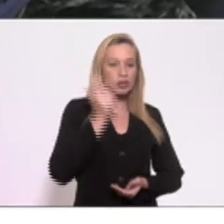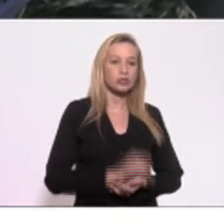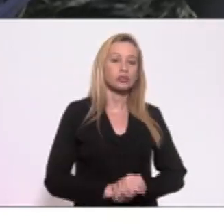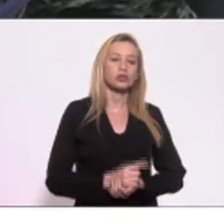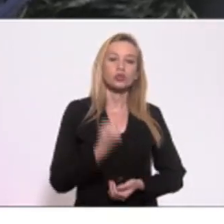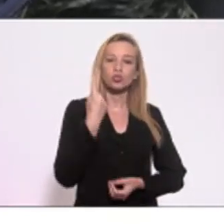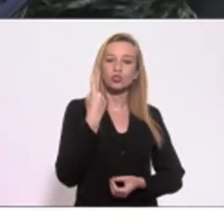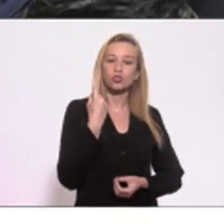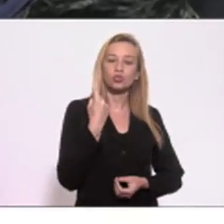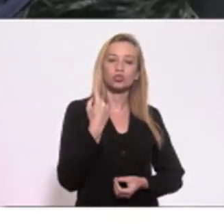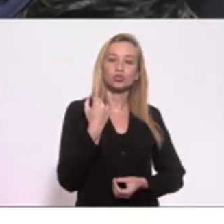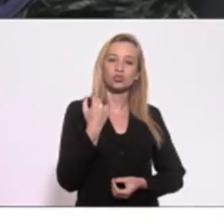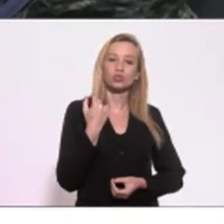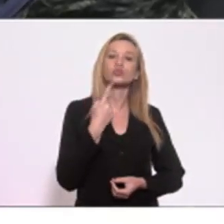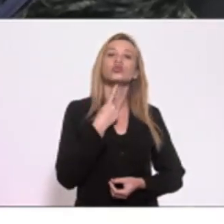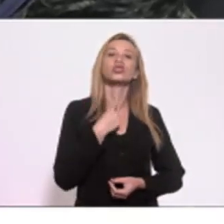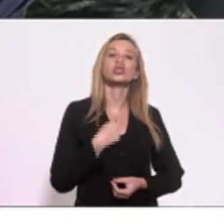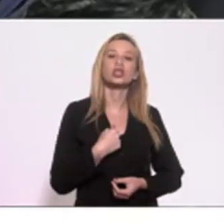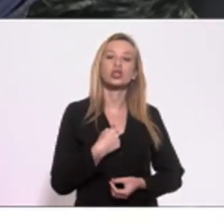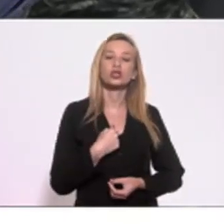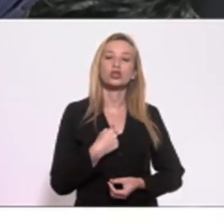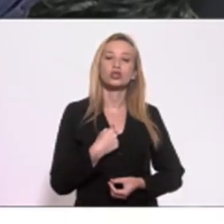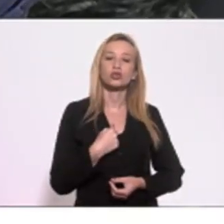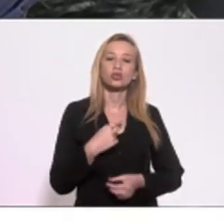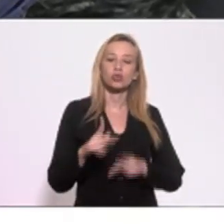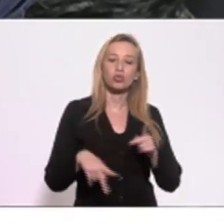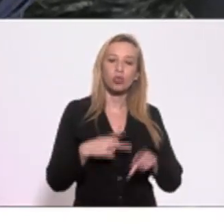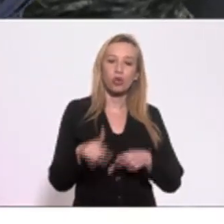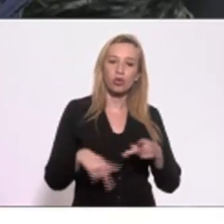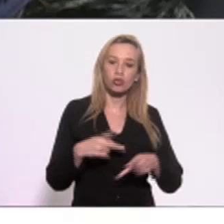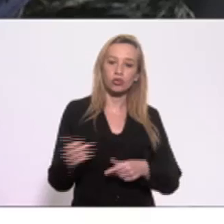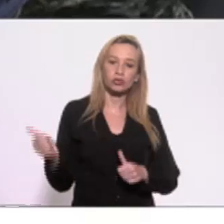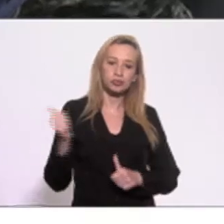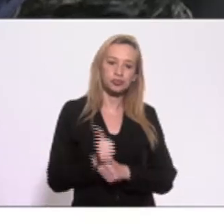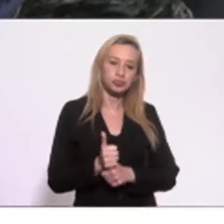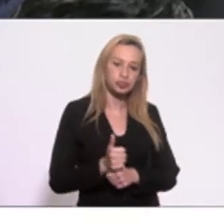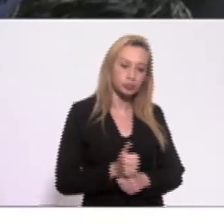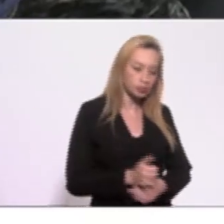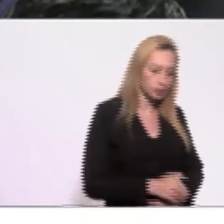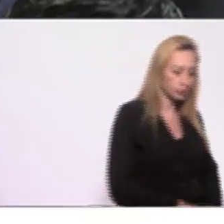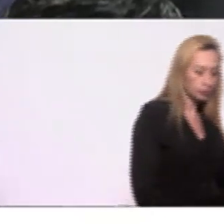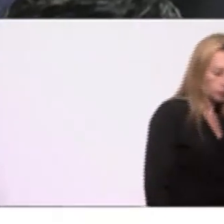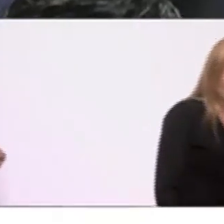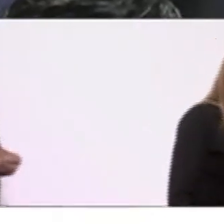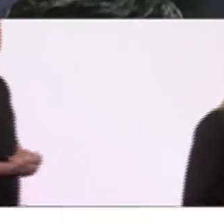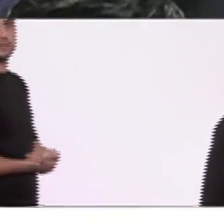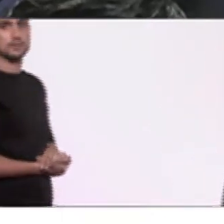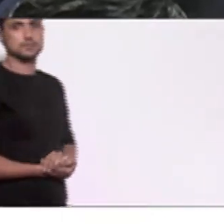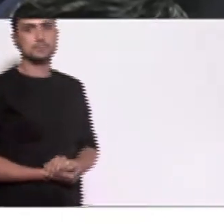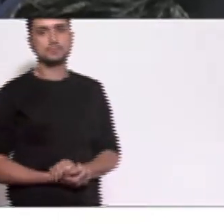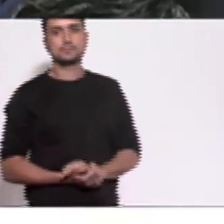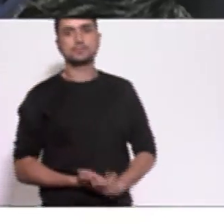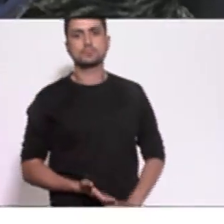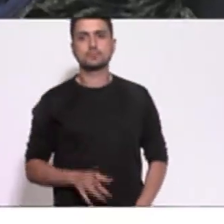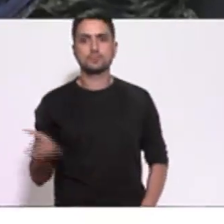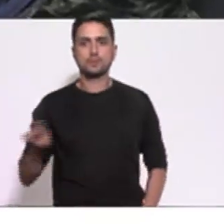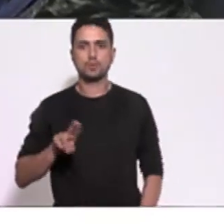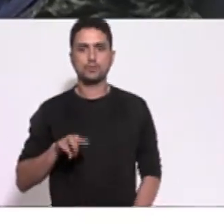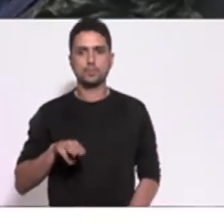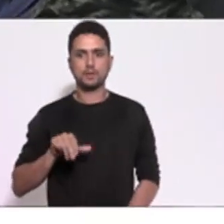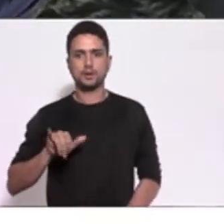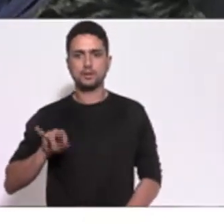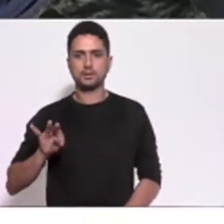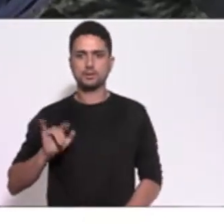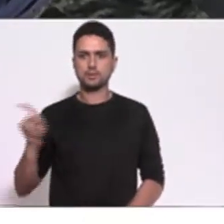um amplo anseio da comunidade, é que não se extermine a Cobal do Maitá, que é